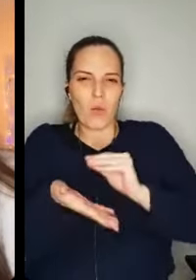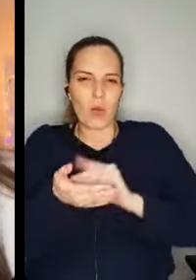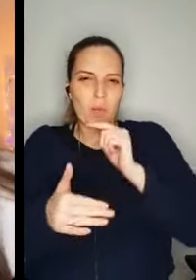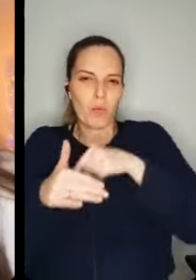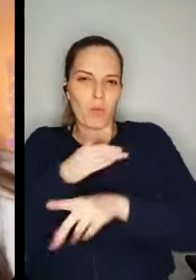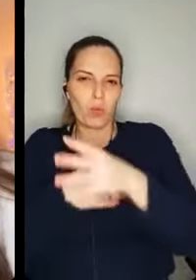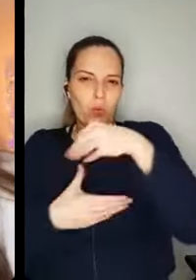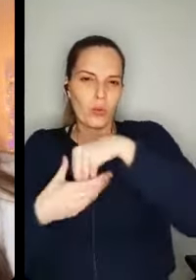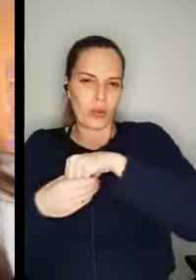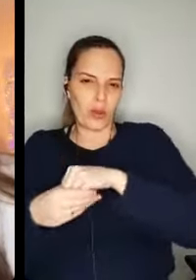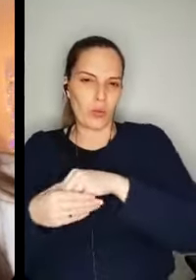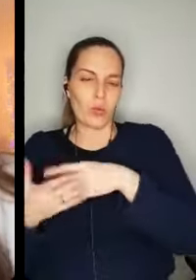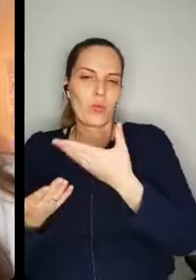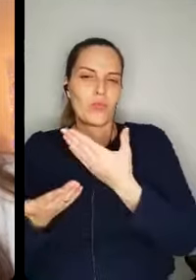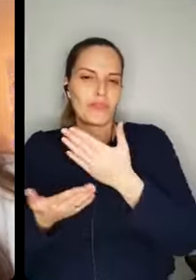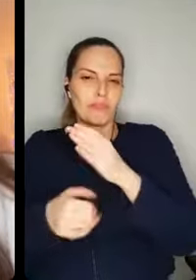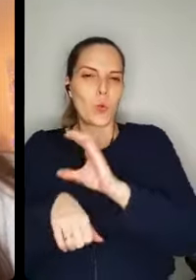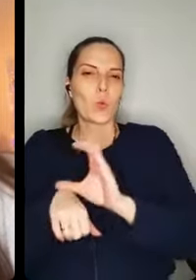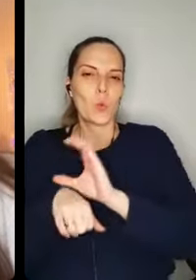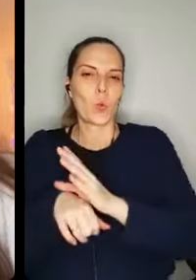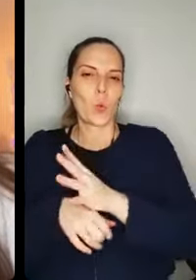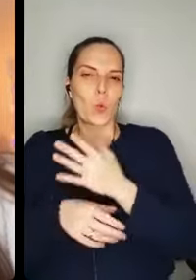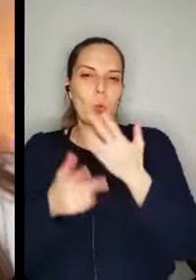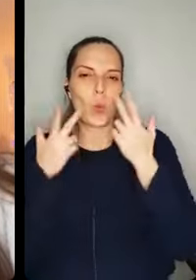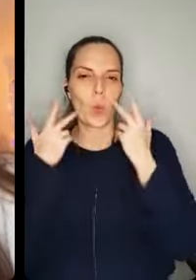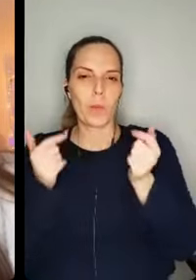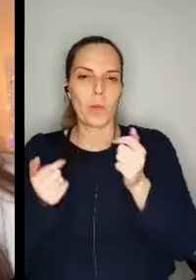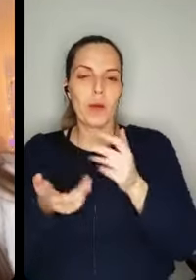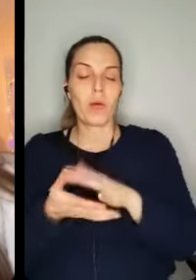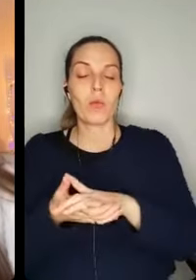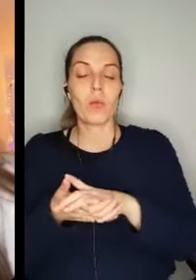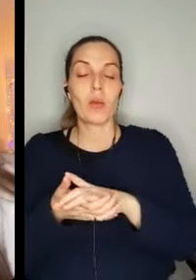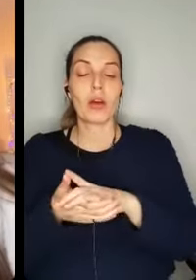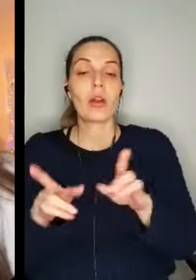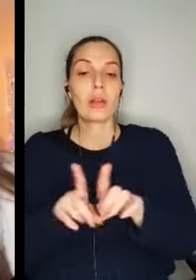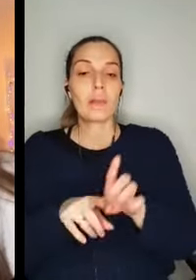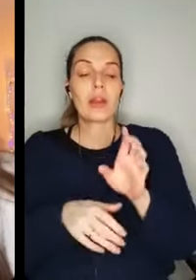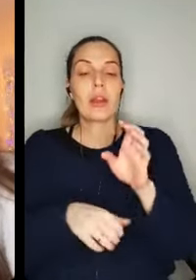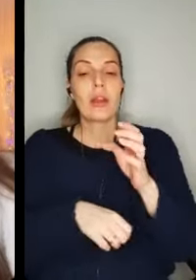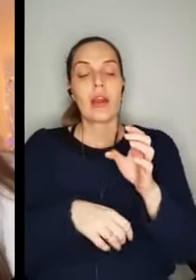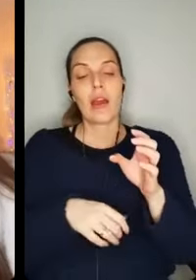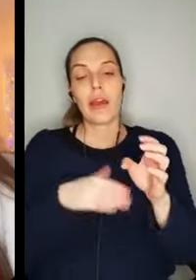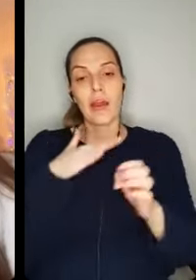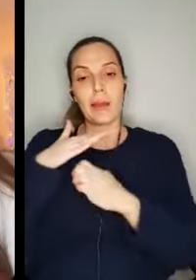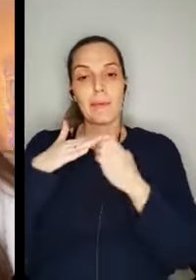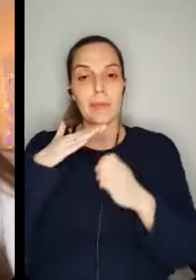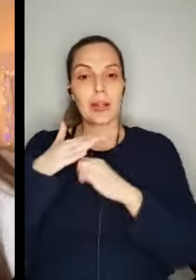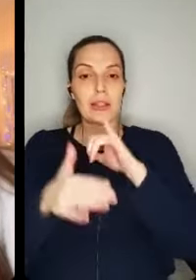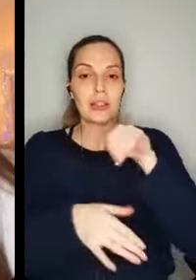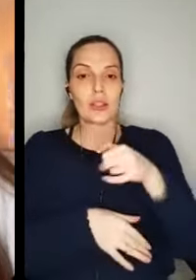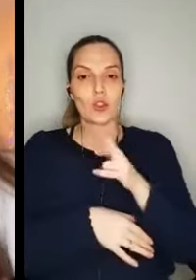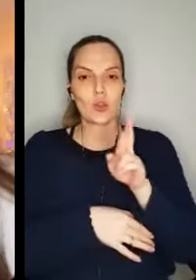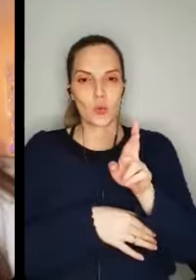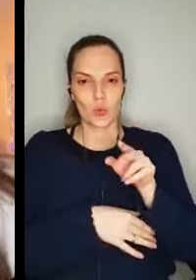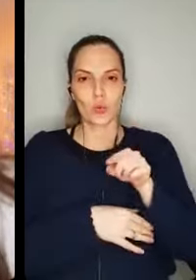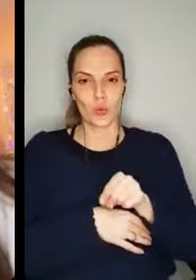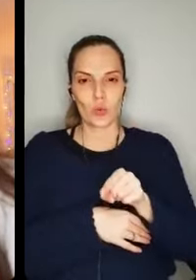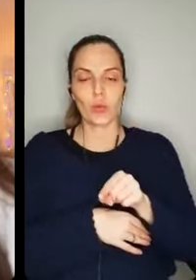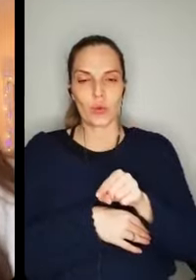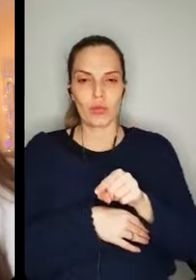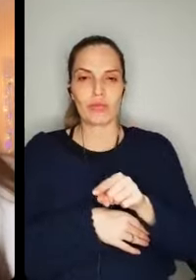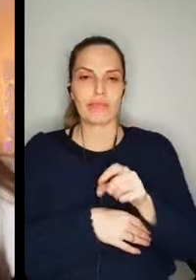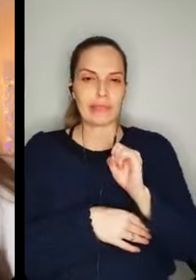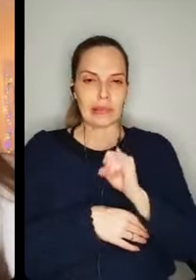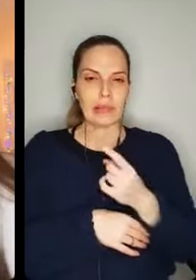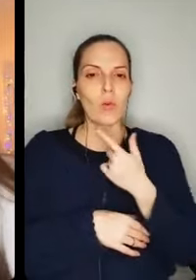E os diferentes campos de estágio, assim, tem a empresa Júnior também, que também é um baita para quem gosta, assim, de psicologia